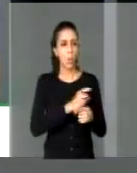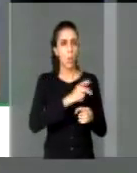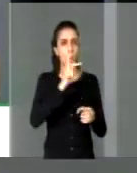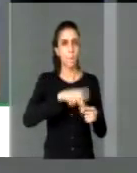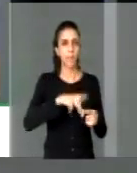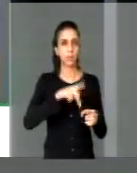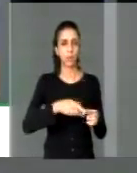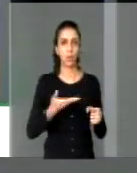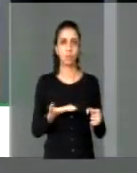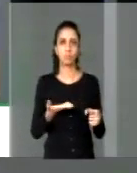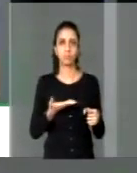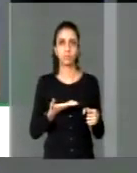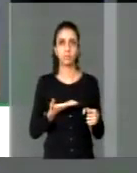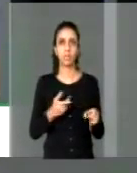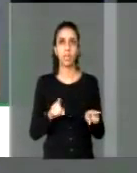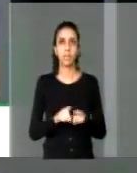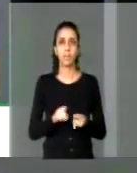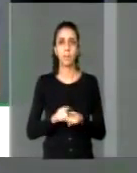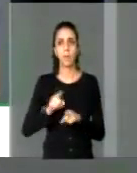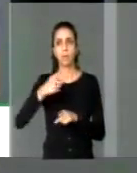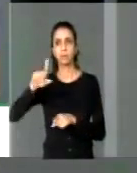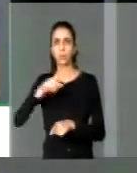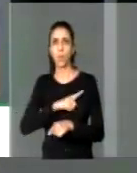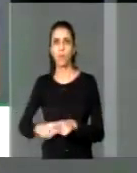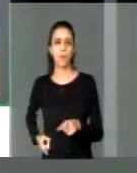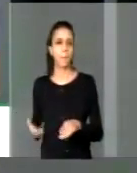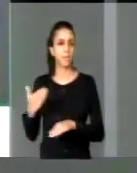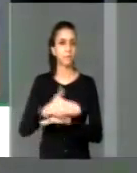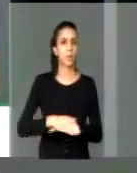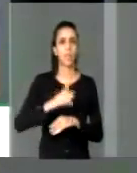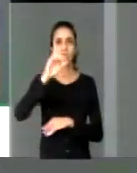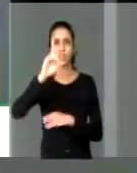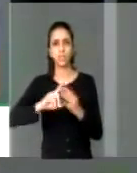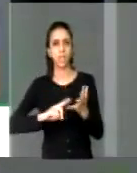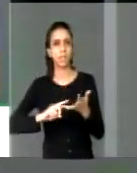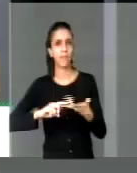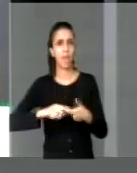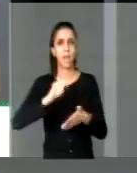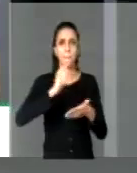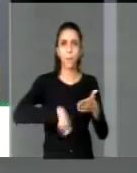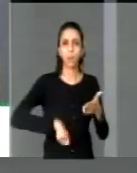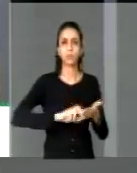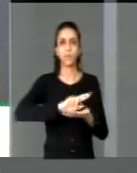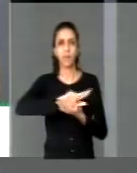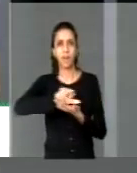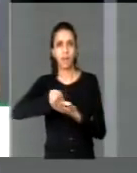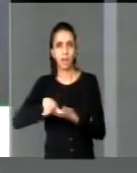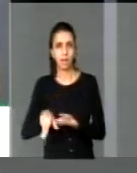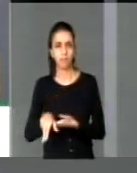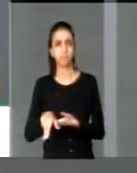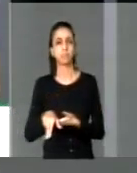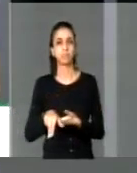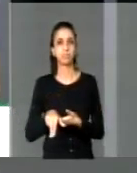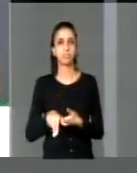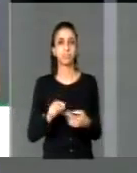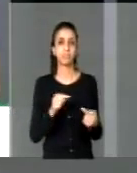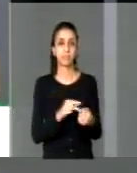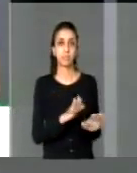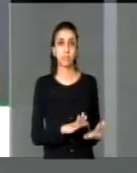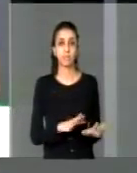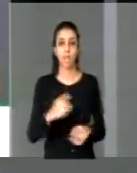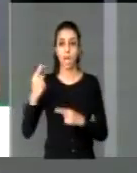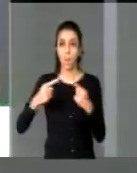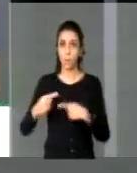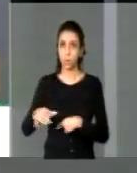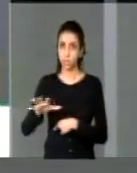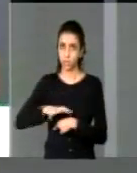das participações governamentais de royalties, impostos e contribuições setoriais. A política de conteúdo local